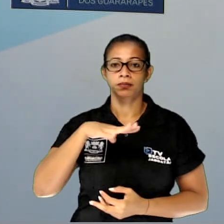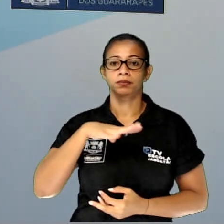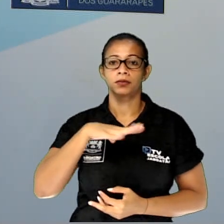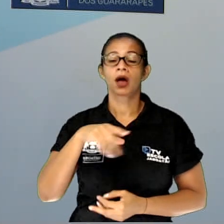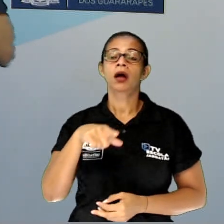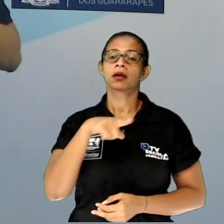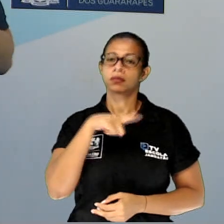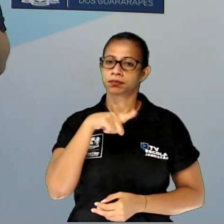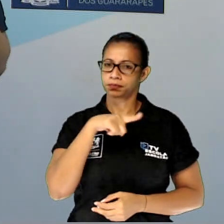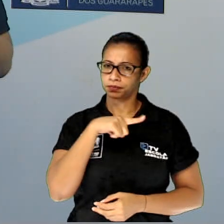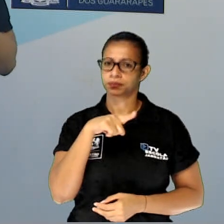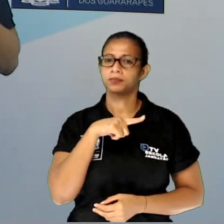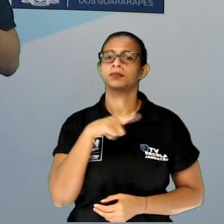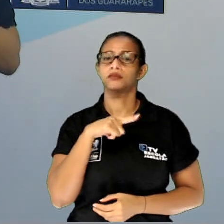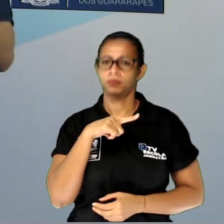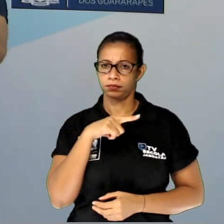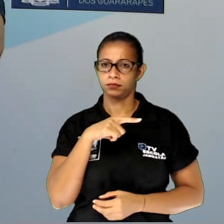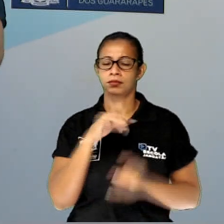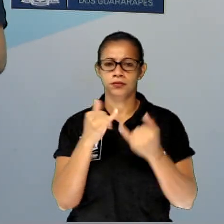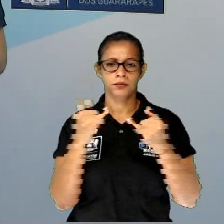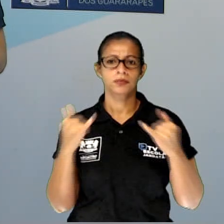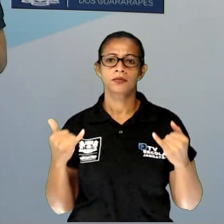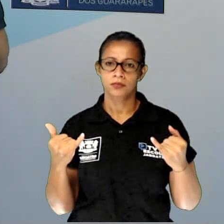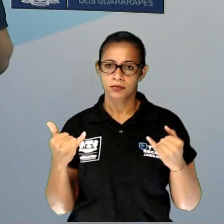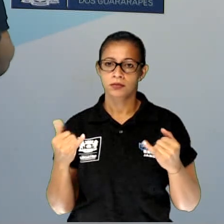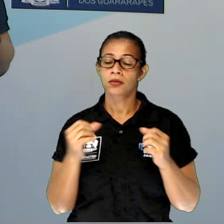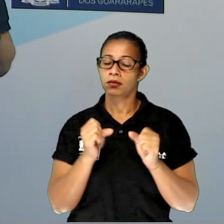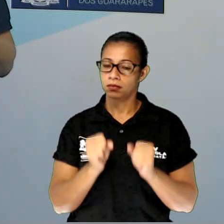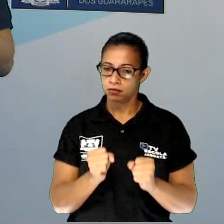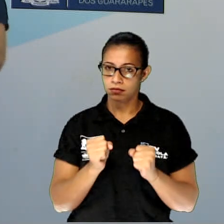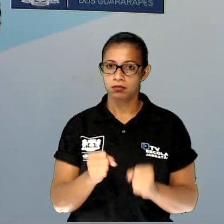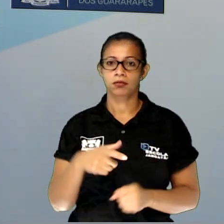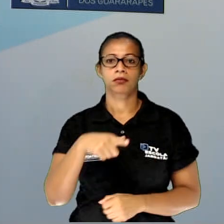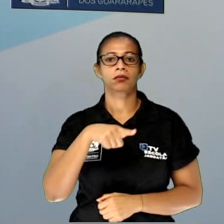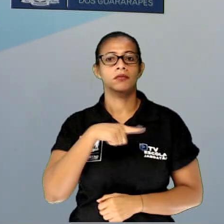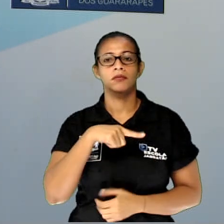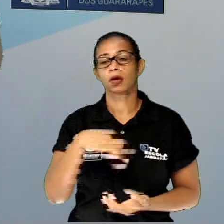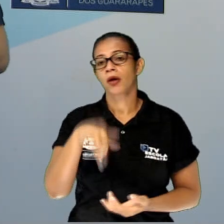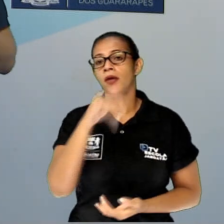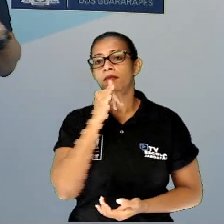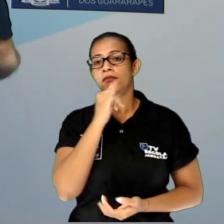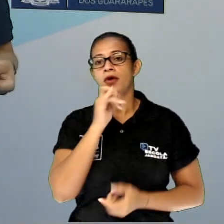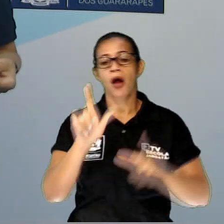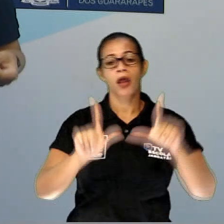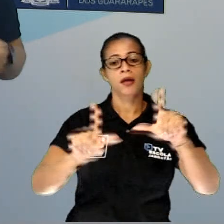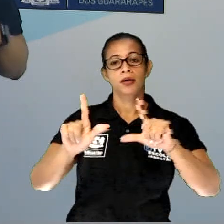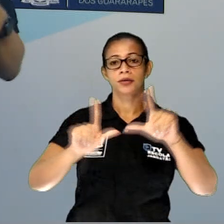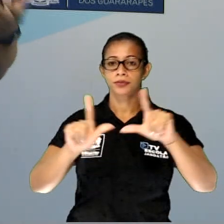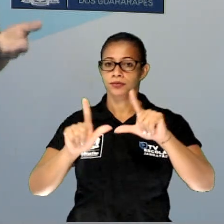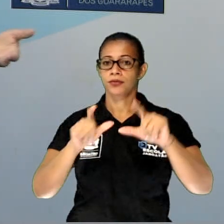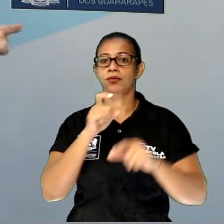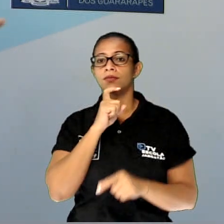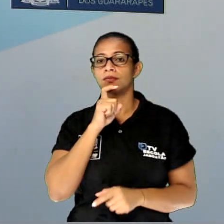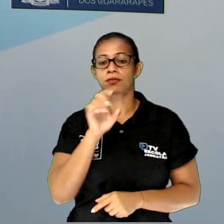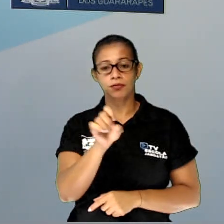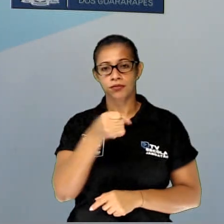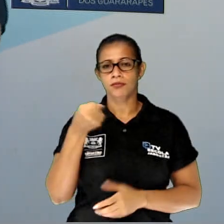energia elétrica e poderiam consumir mais produtos, como, por exemplo, televisores, geladeiras, entre